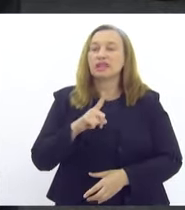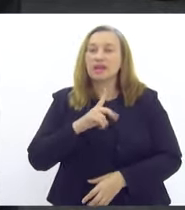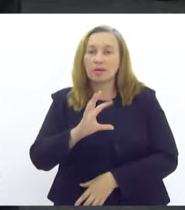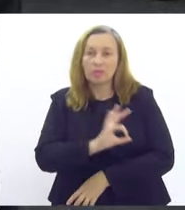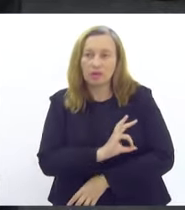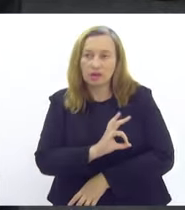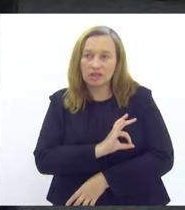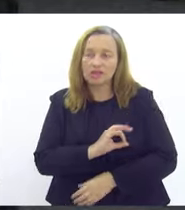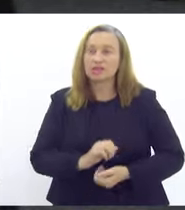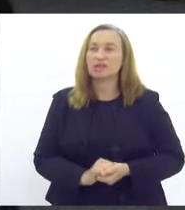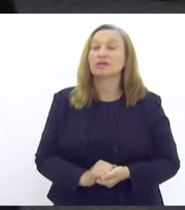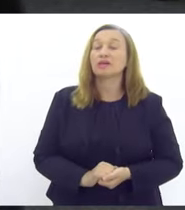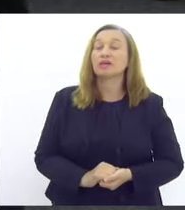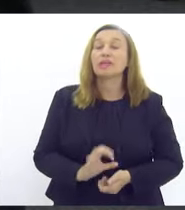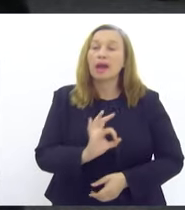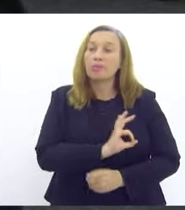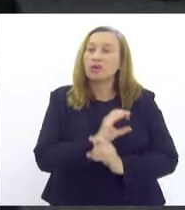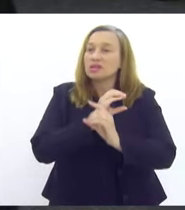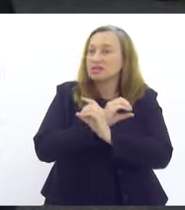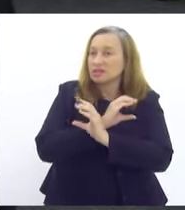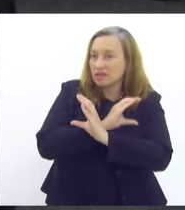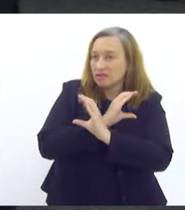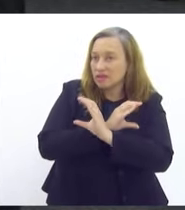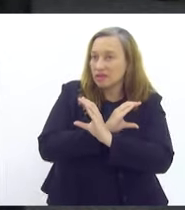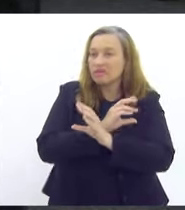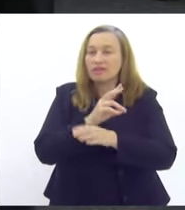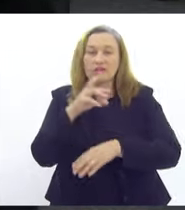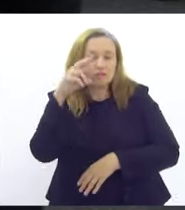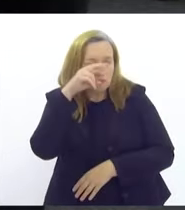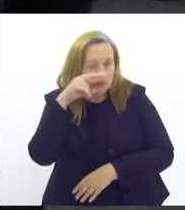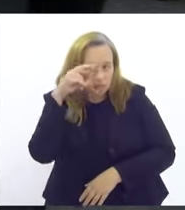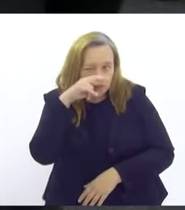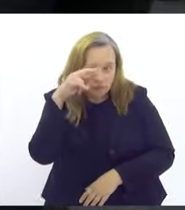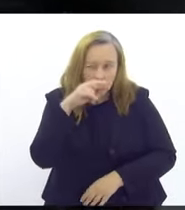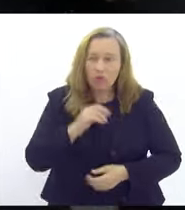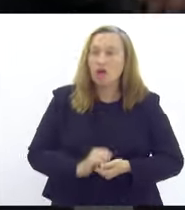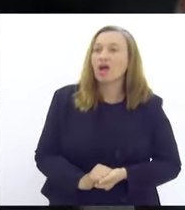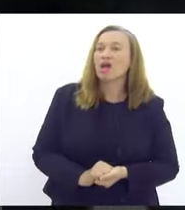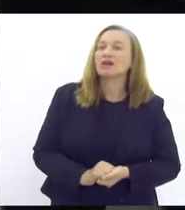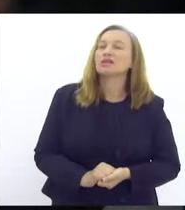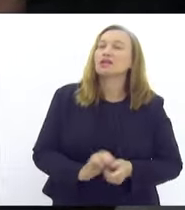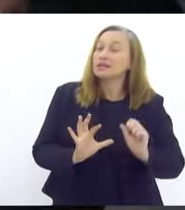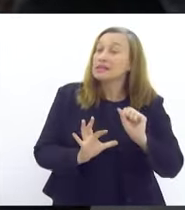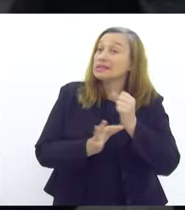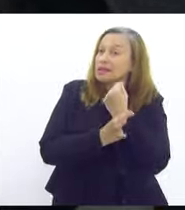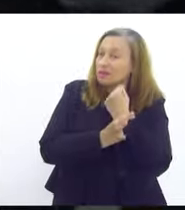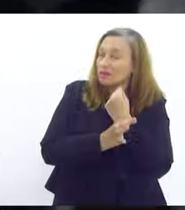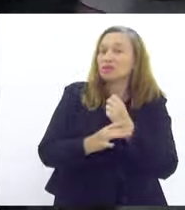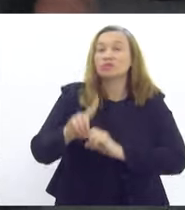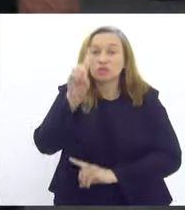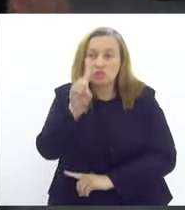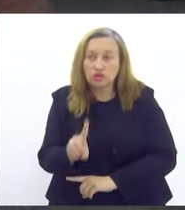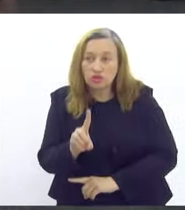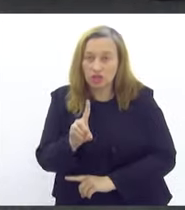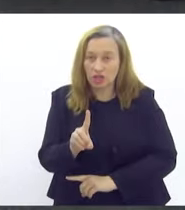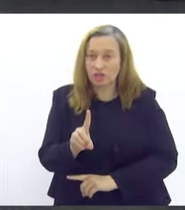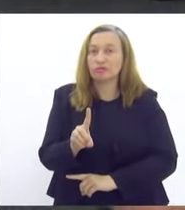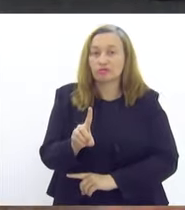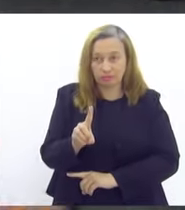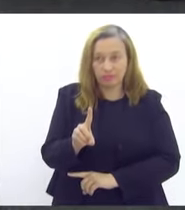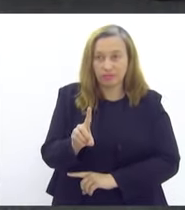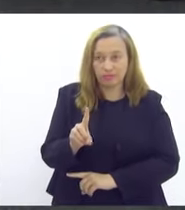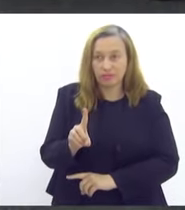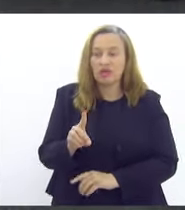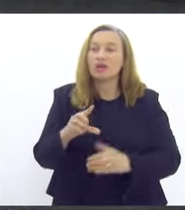polícia, é a Polícia Civil que faz a investigação, é a Polícia Civil a garantidora dos direitos previstos